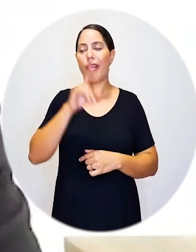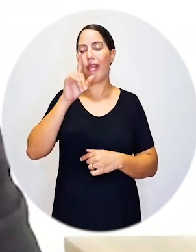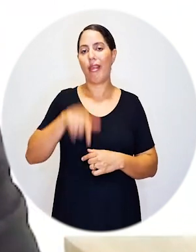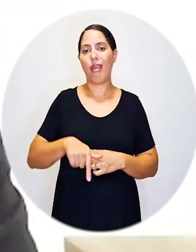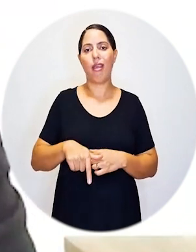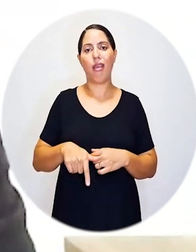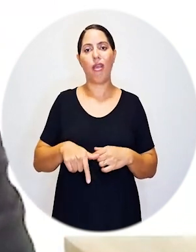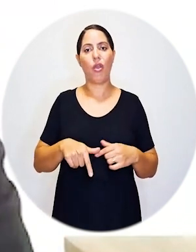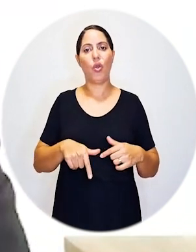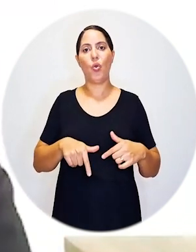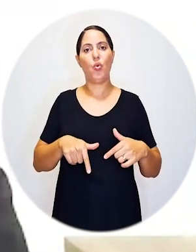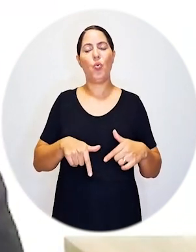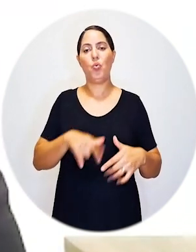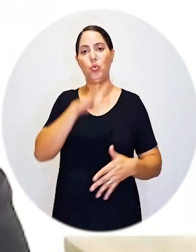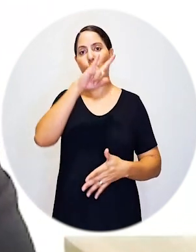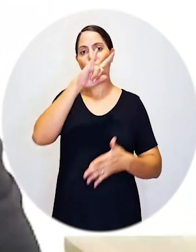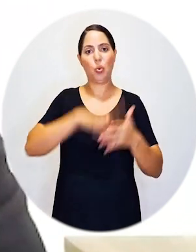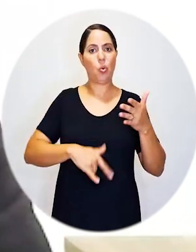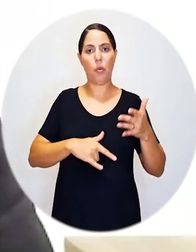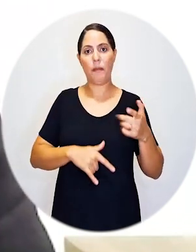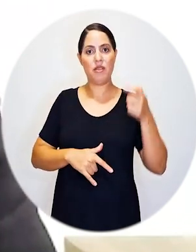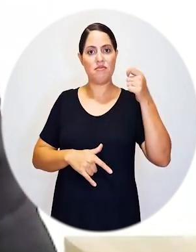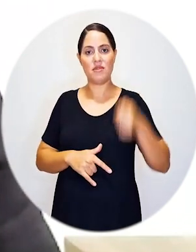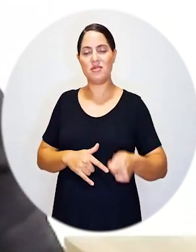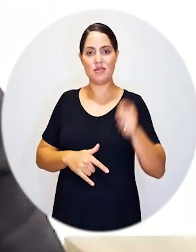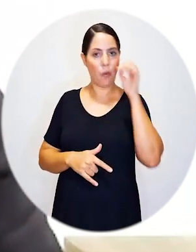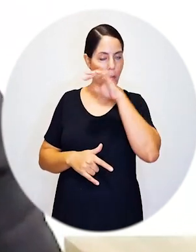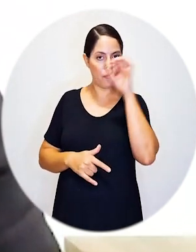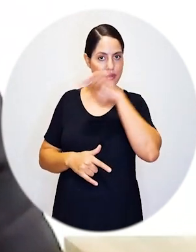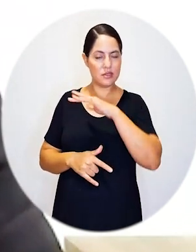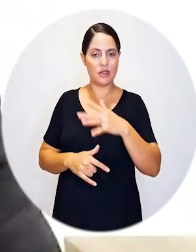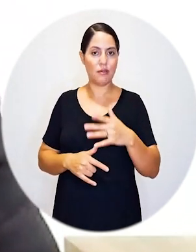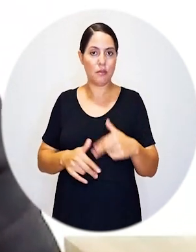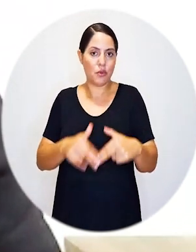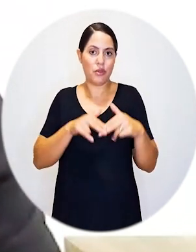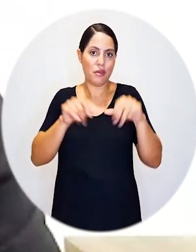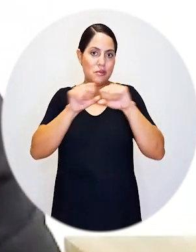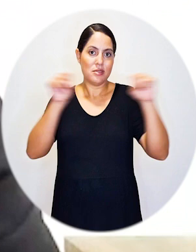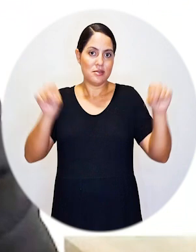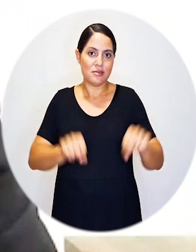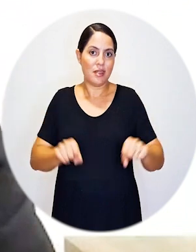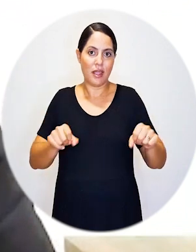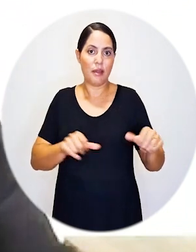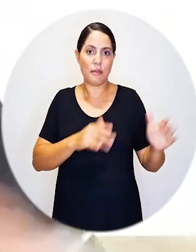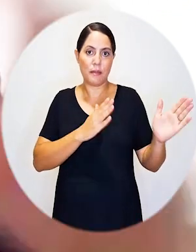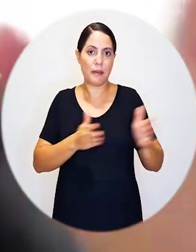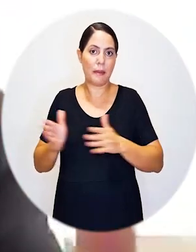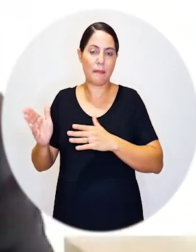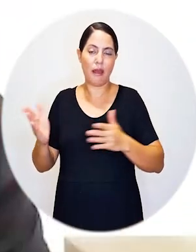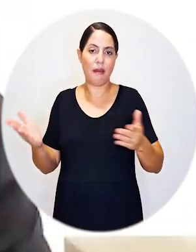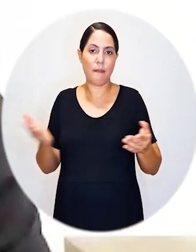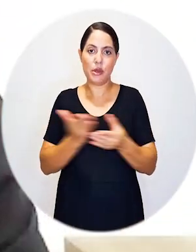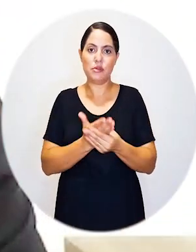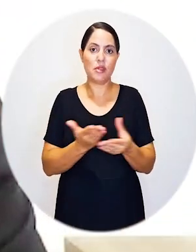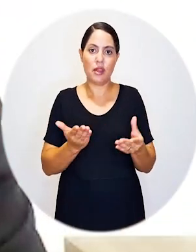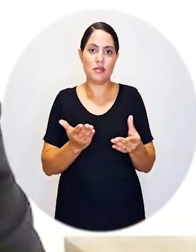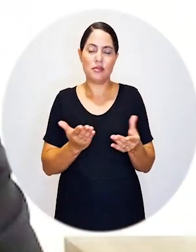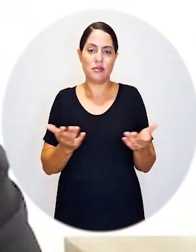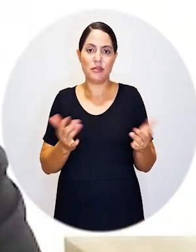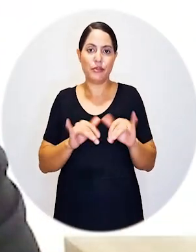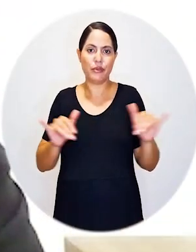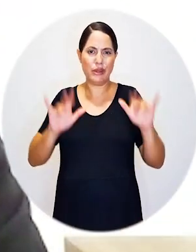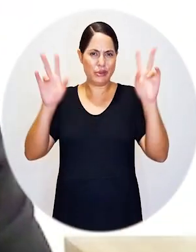posicionamento de jurisprudência ofensiva, porque ofende o sistema, ofende a lei, ofende os princípios basilares do